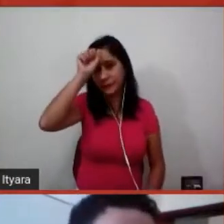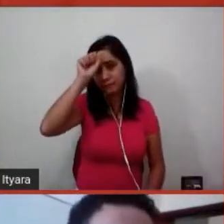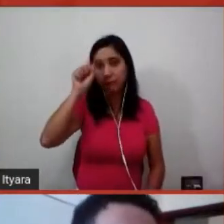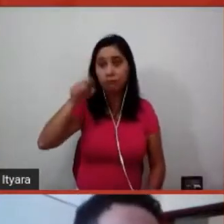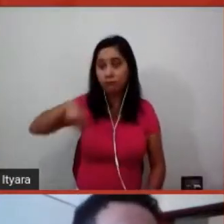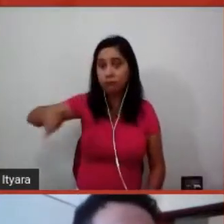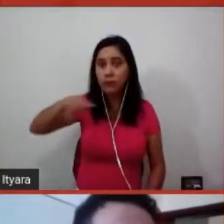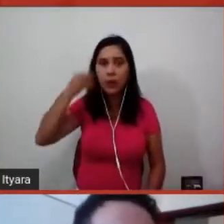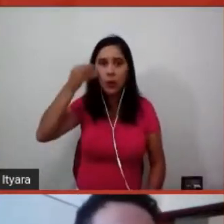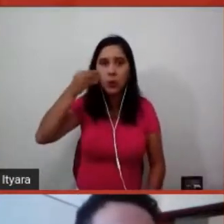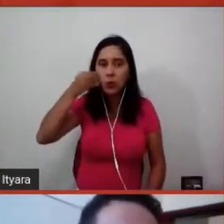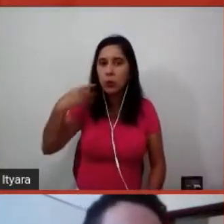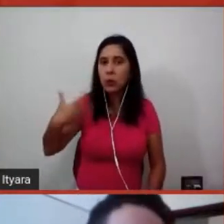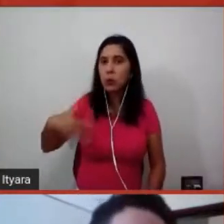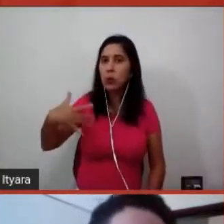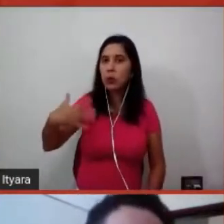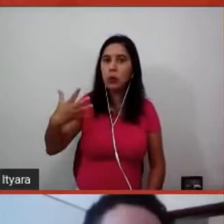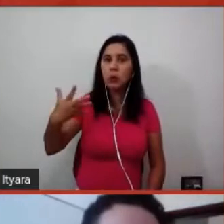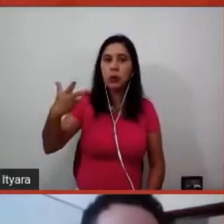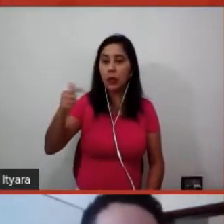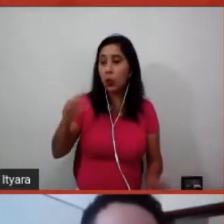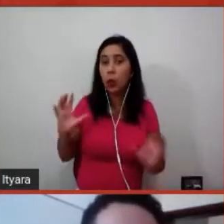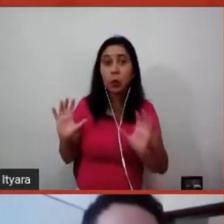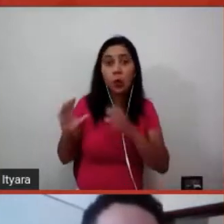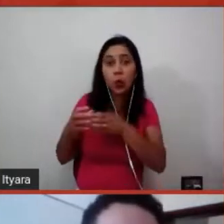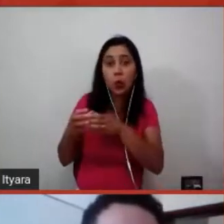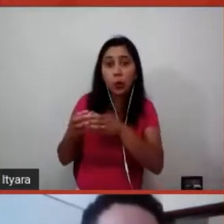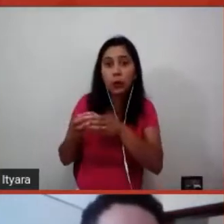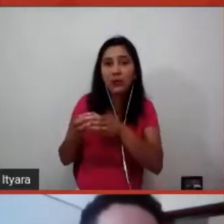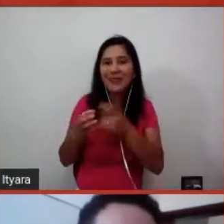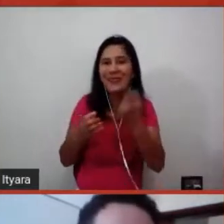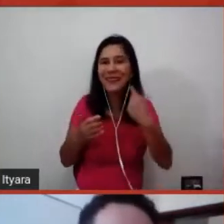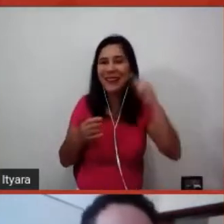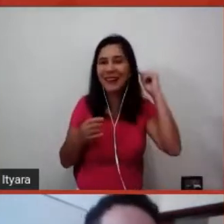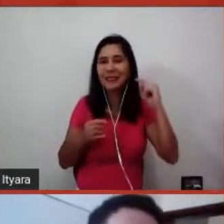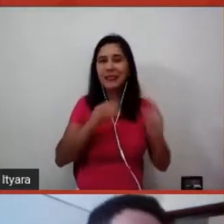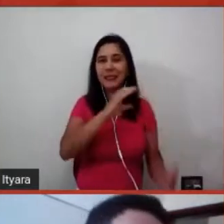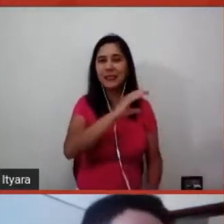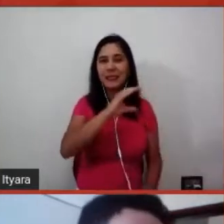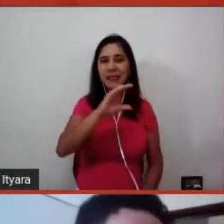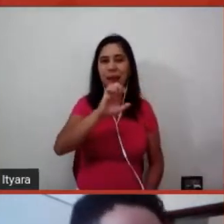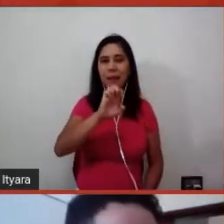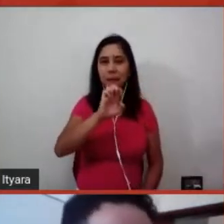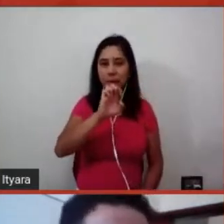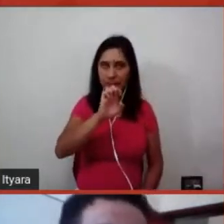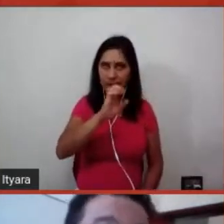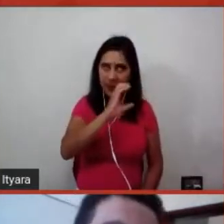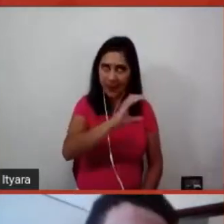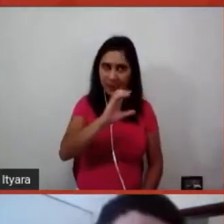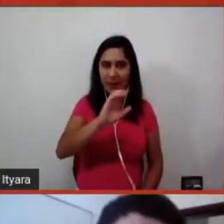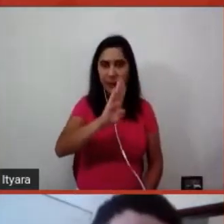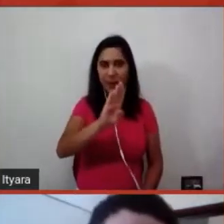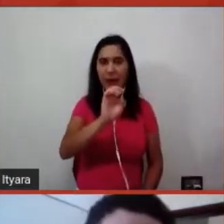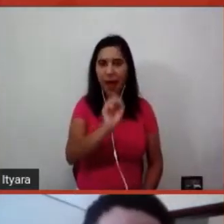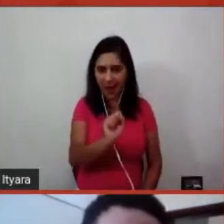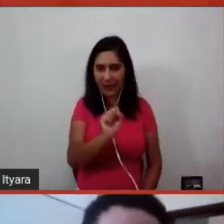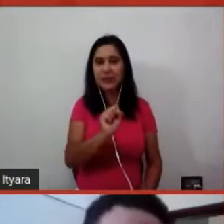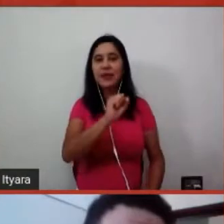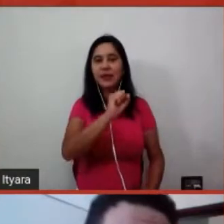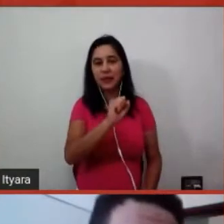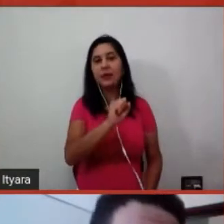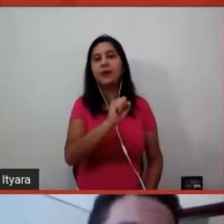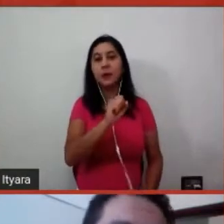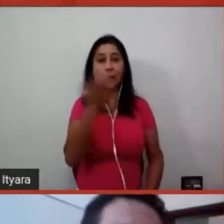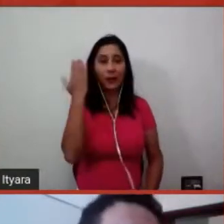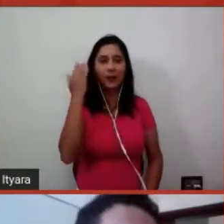experiência sensacional. O Grupo Meta, na verdade, nasceu no CCBS, no Centro de Ciências Biológicas e da Saúde, né, porque, inclusive, nossa